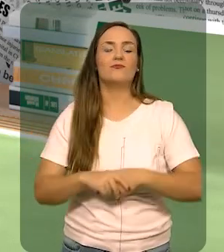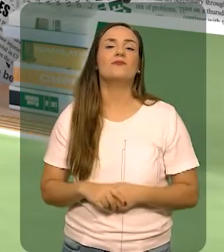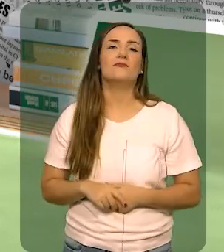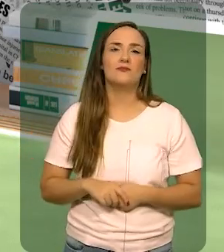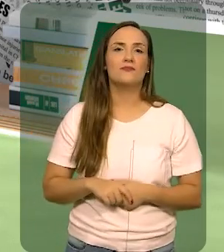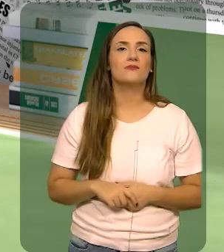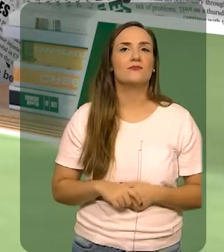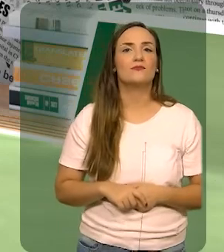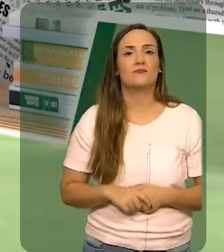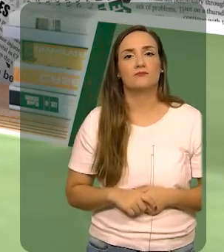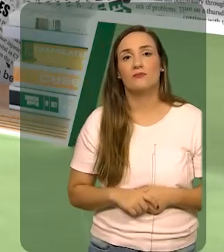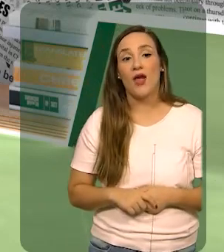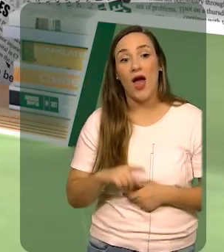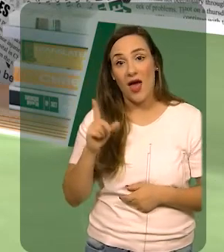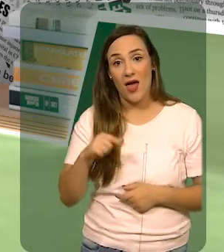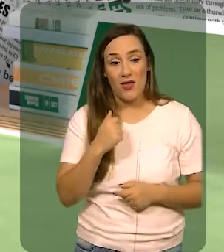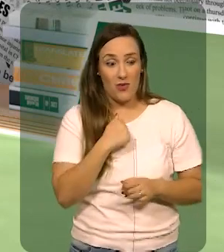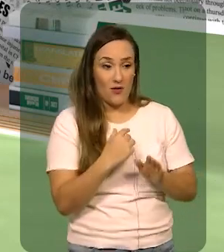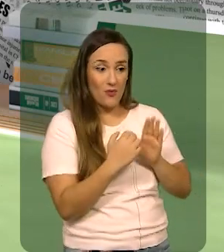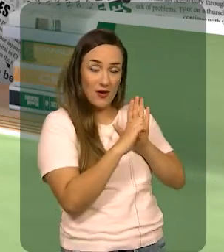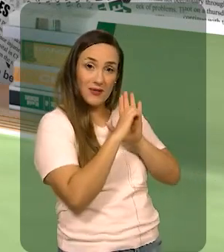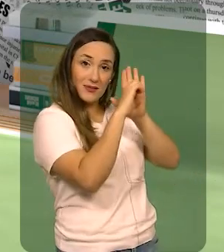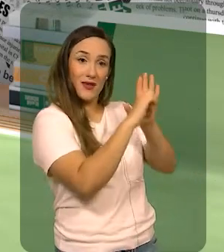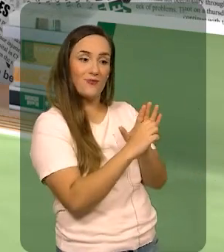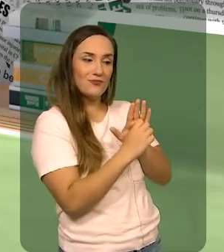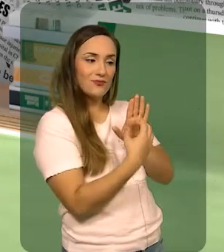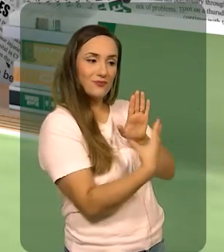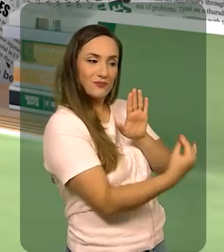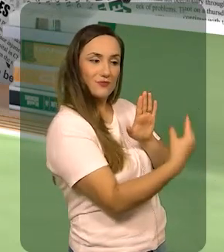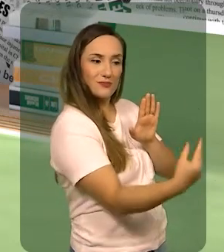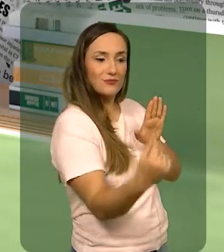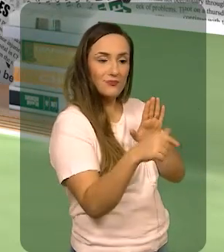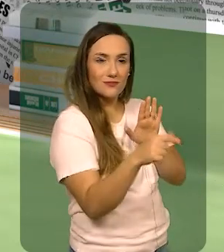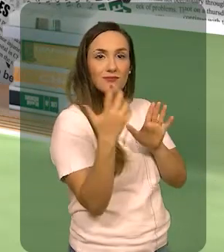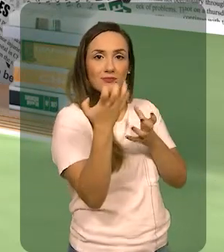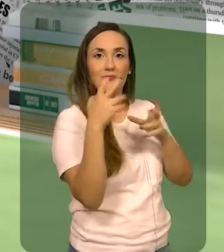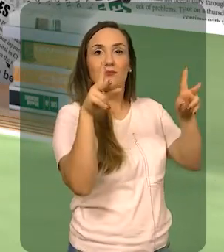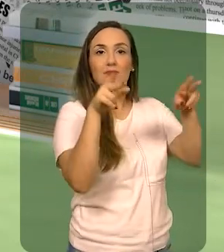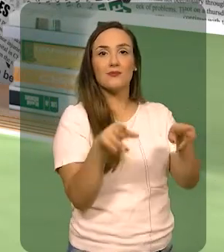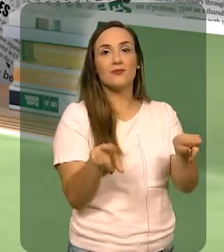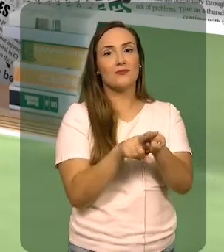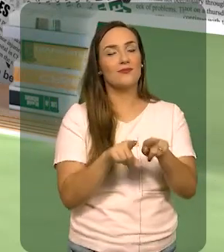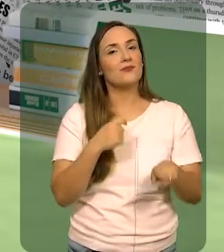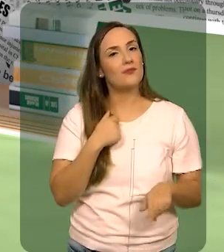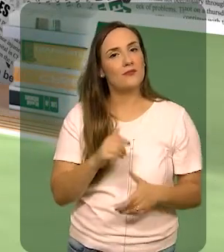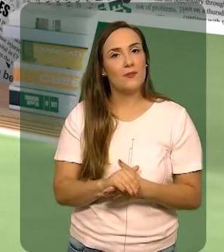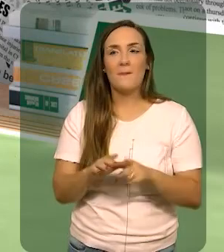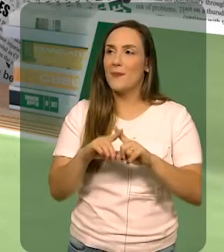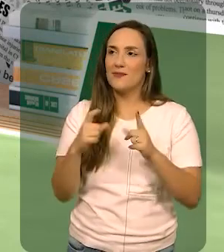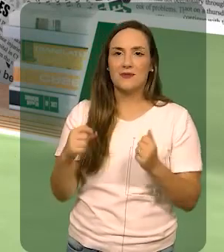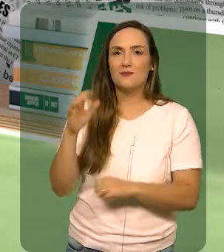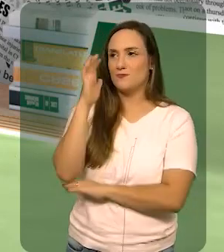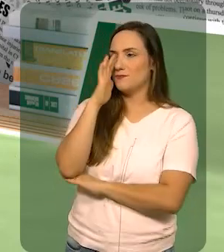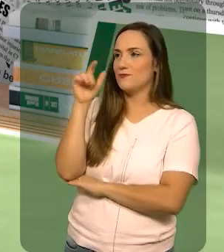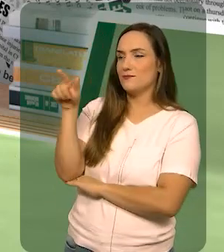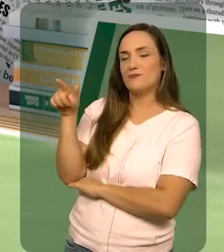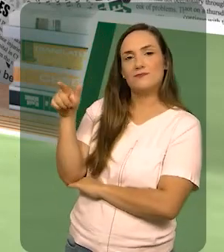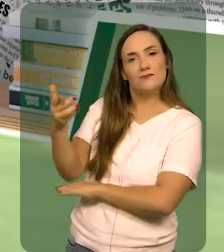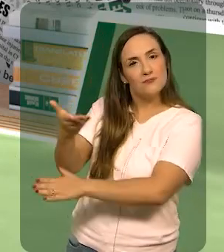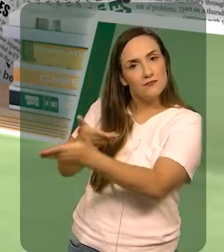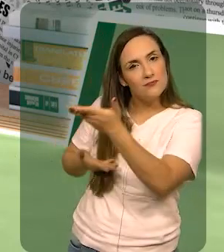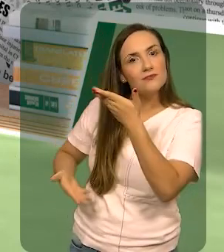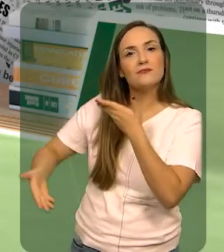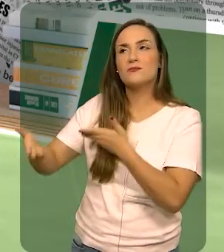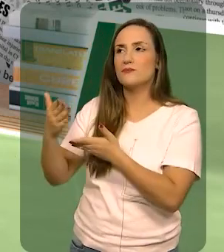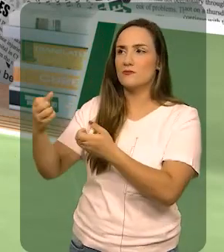luta deles, né? Para que outros venham que tenham a oportunidade que eu estou tendo também. Isso é através de ouvir, é a troca de experiência